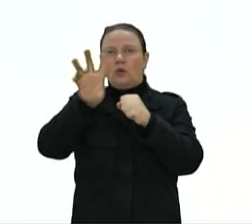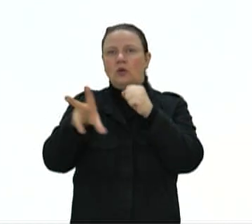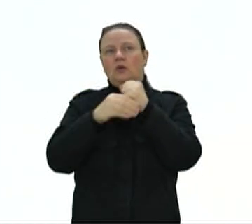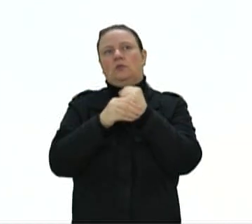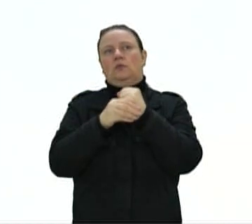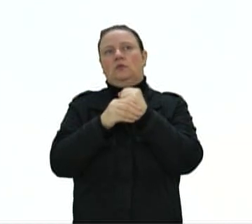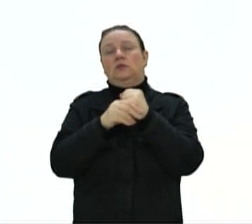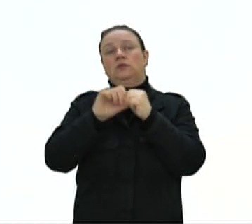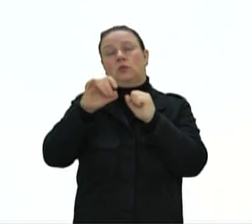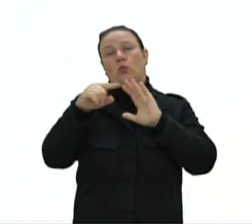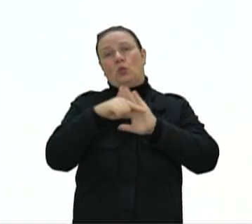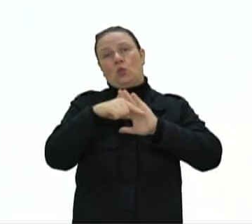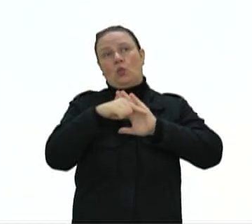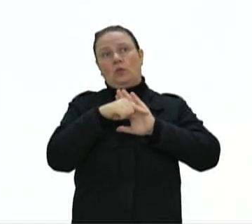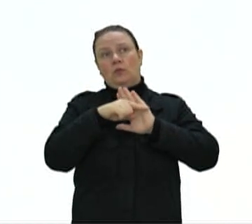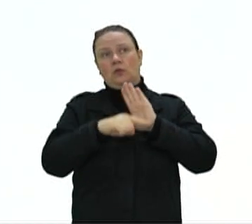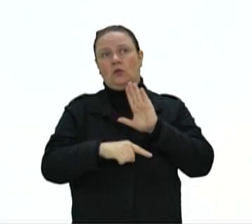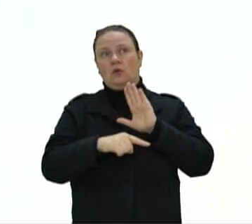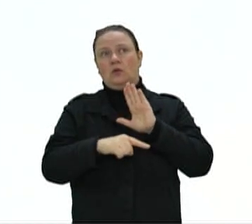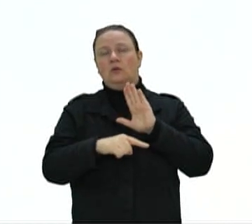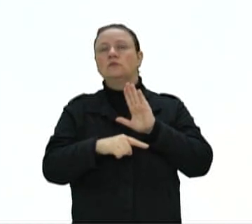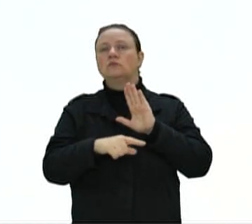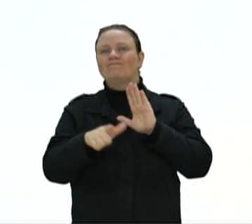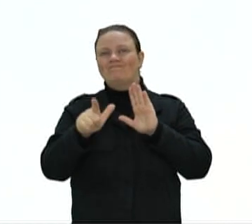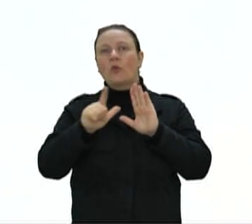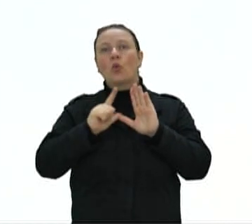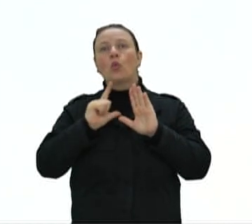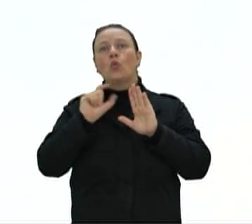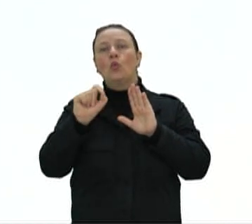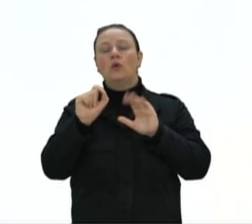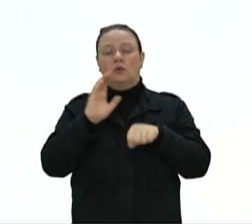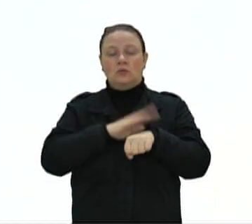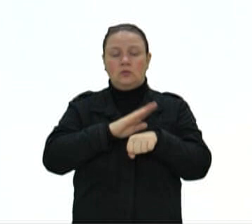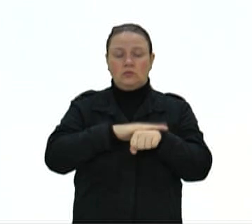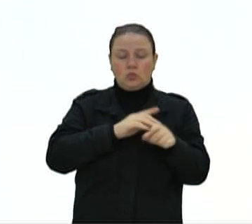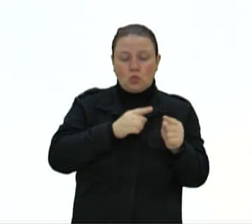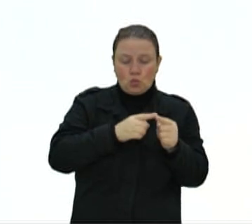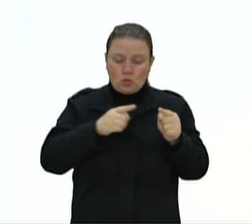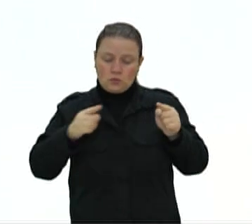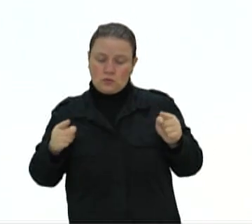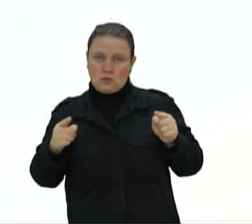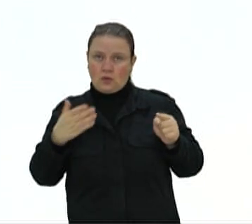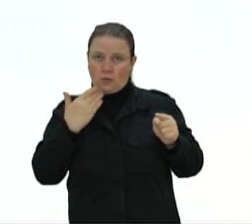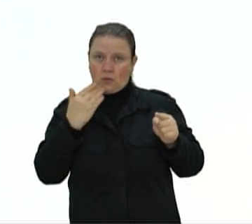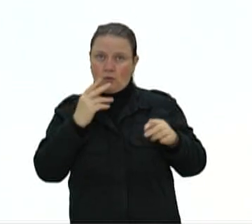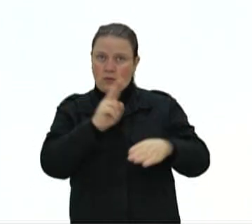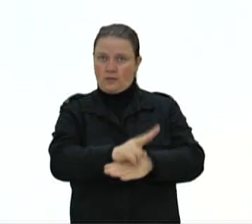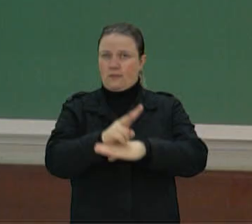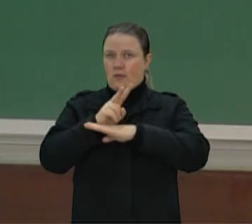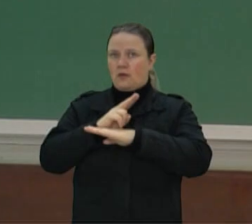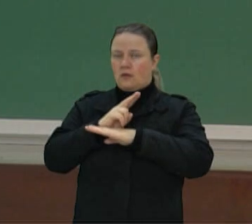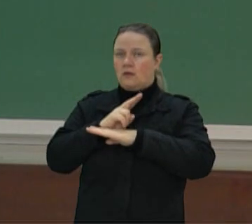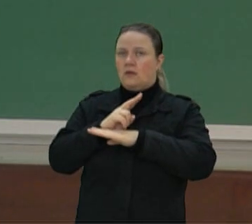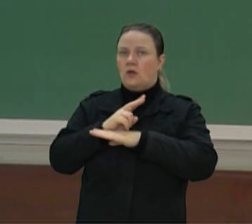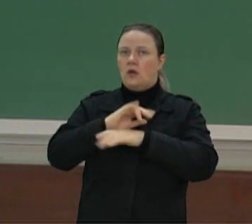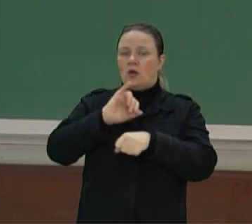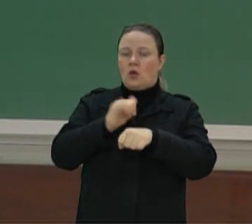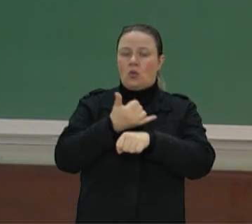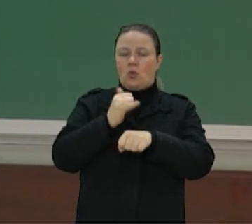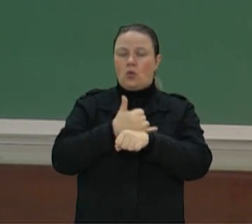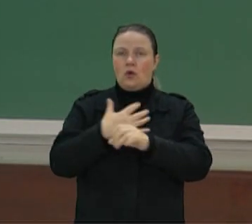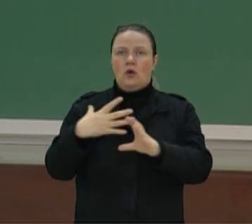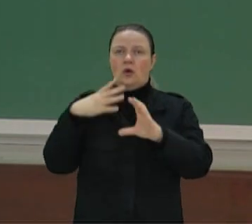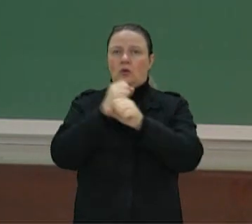que a unidade de tempo. Essa aqui é a unidade de tempo. Então, é melhor emprestar a juros composto se